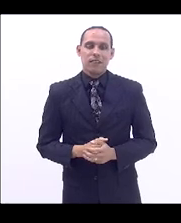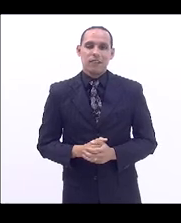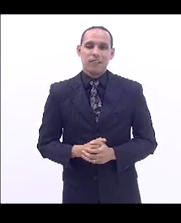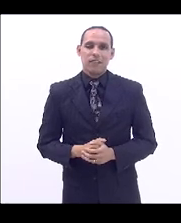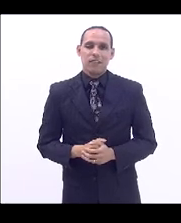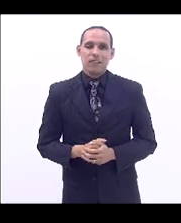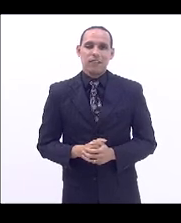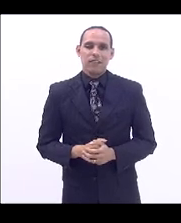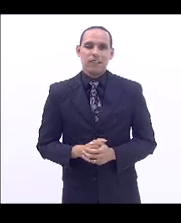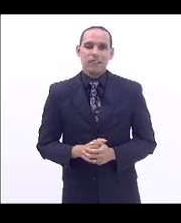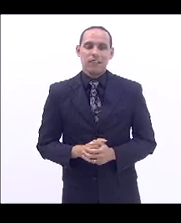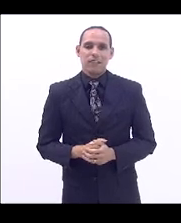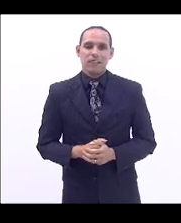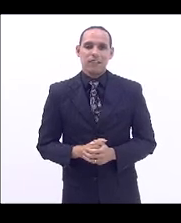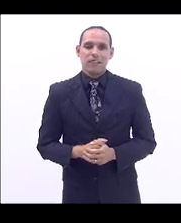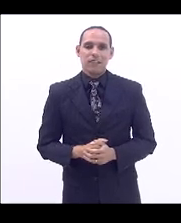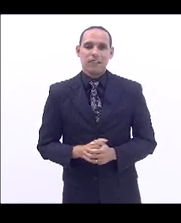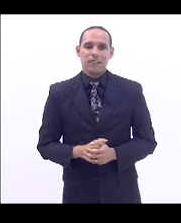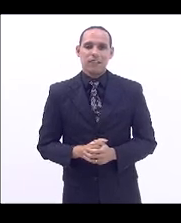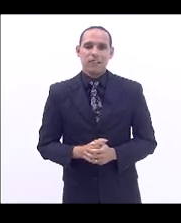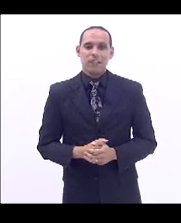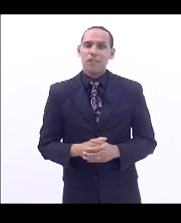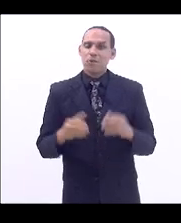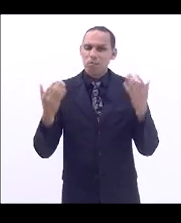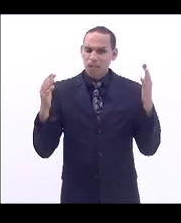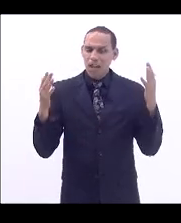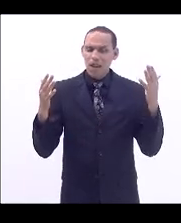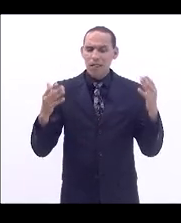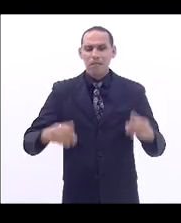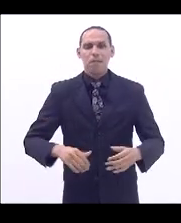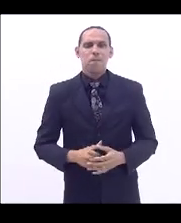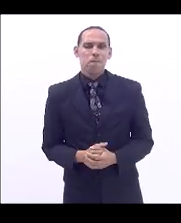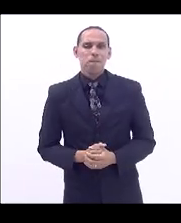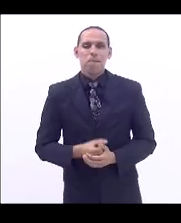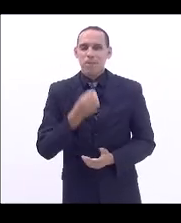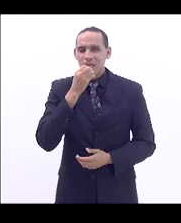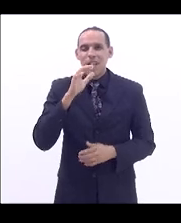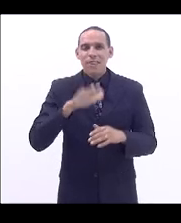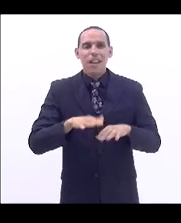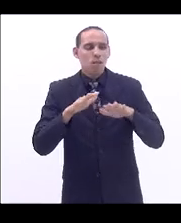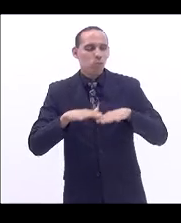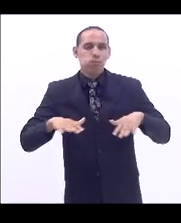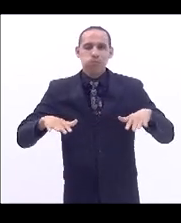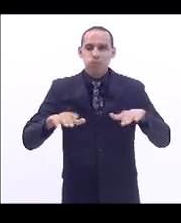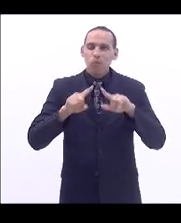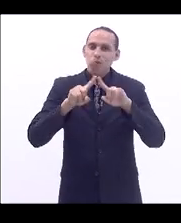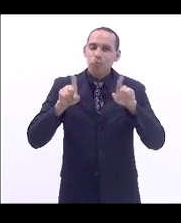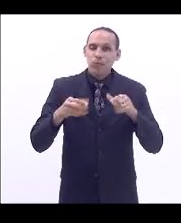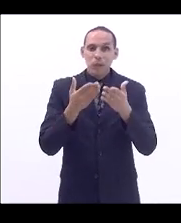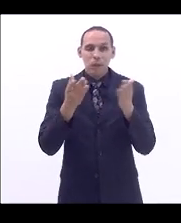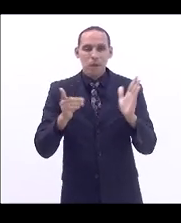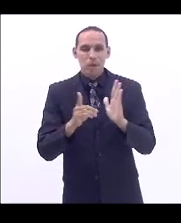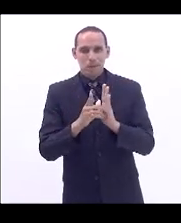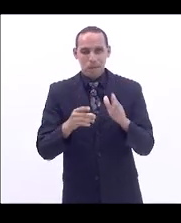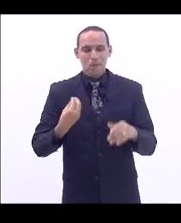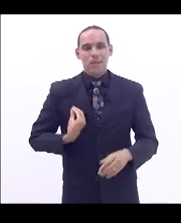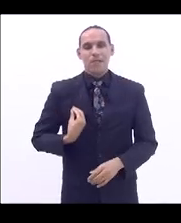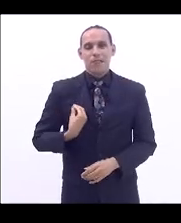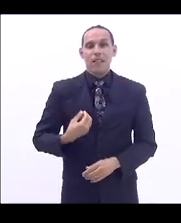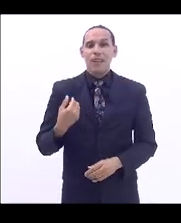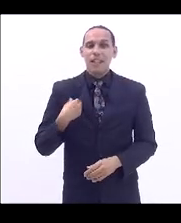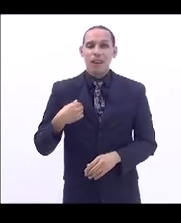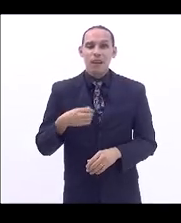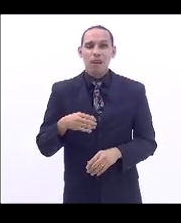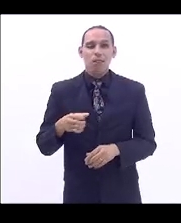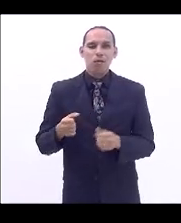tenda pensão são maravilhoso por isso Boa tarde a todos os servidores do Detran que estão presentes eu tô